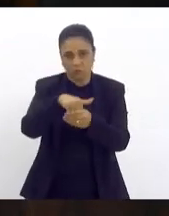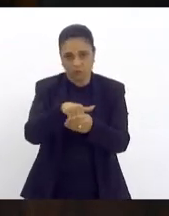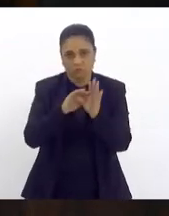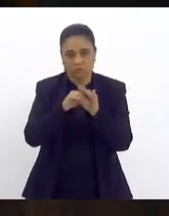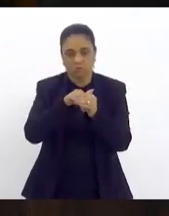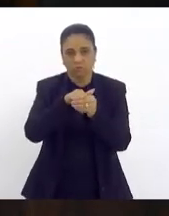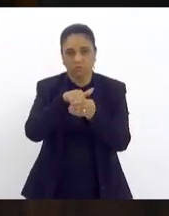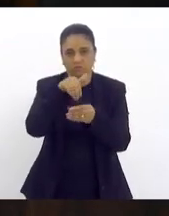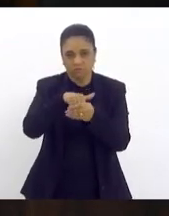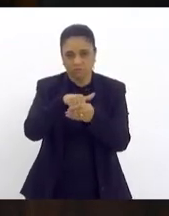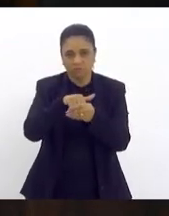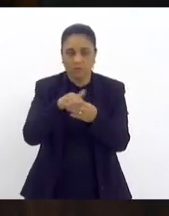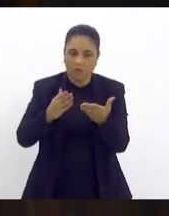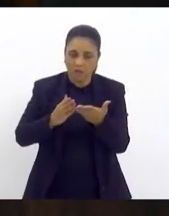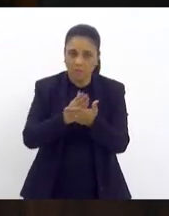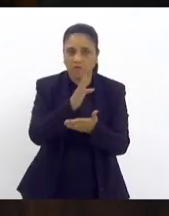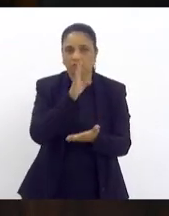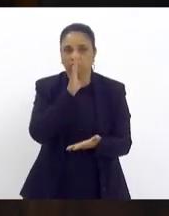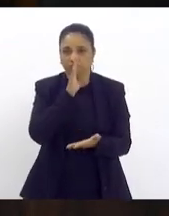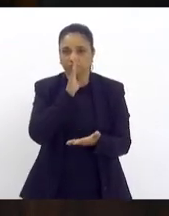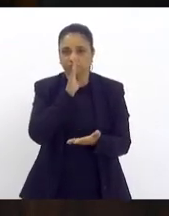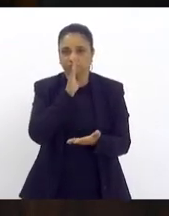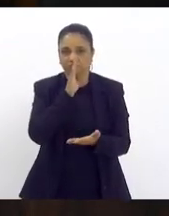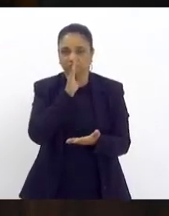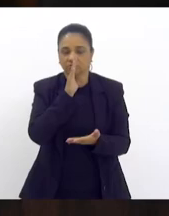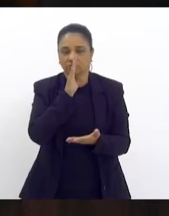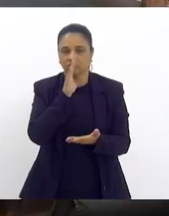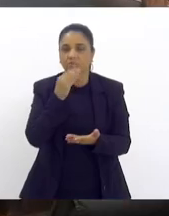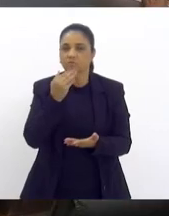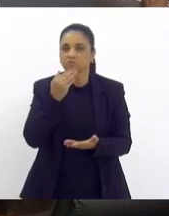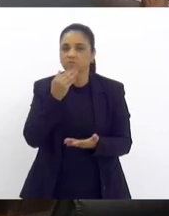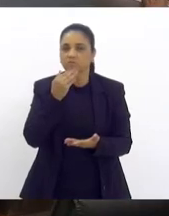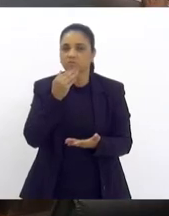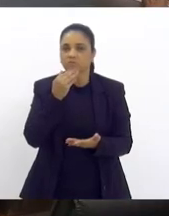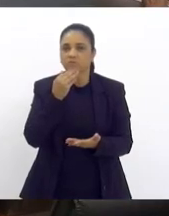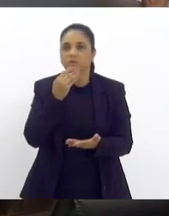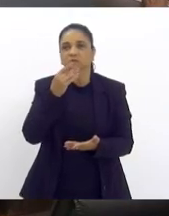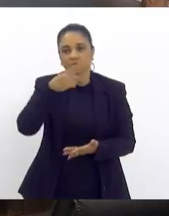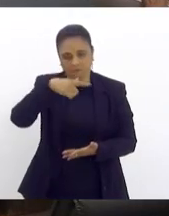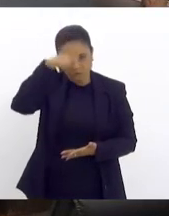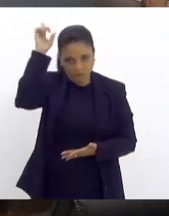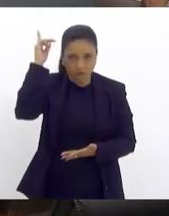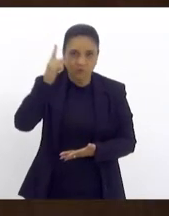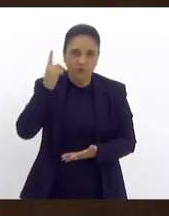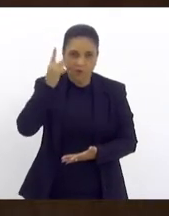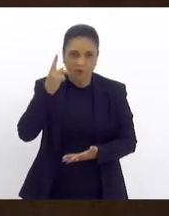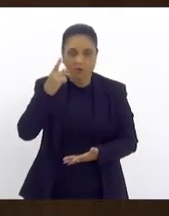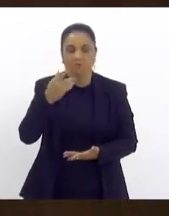os senhores que aprovam Nobre deputado